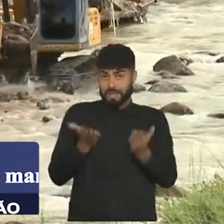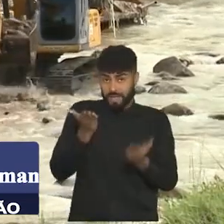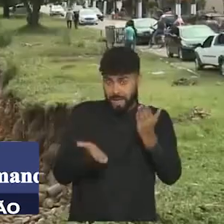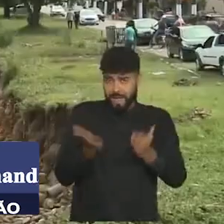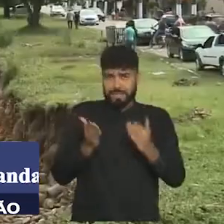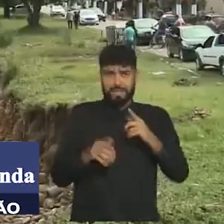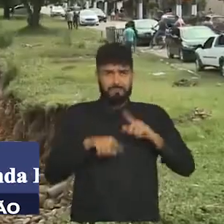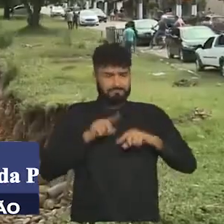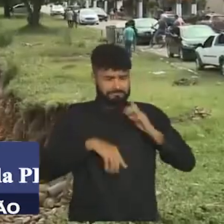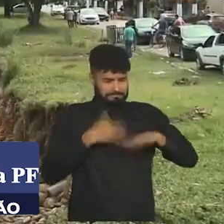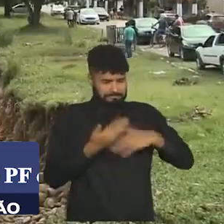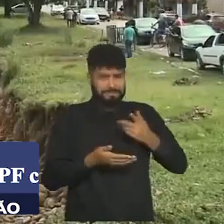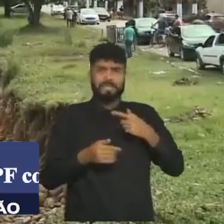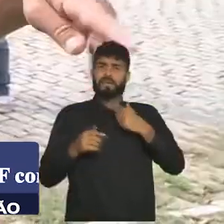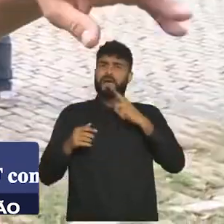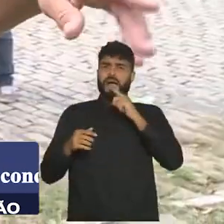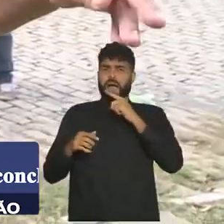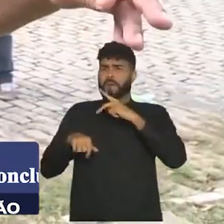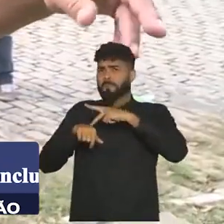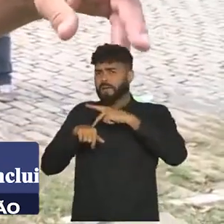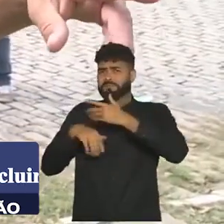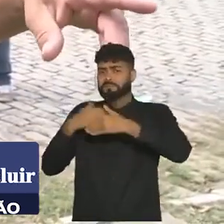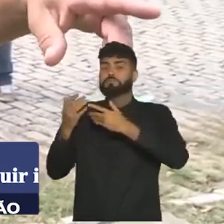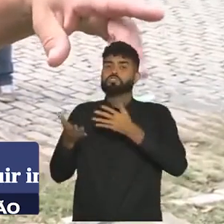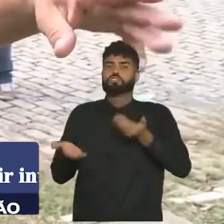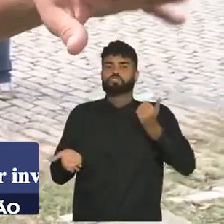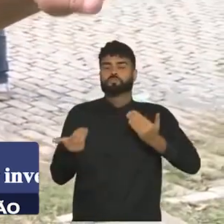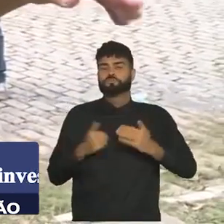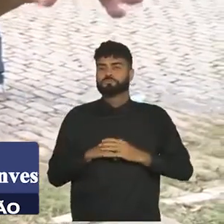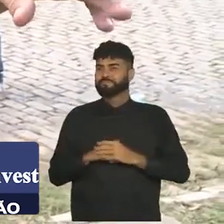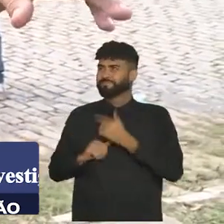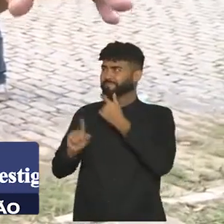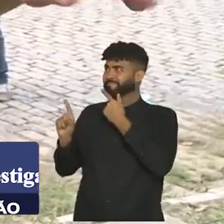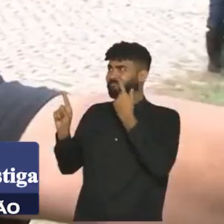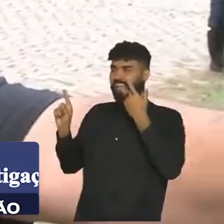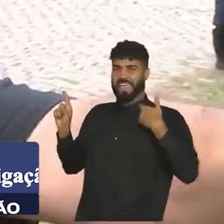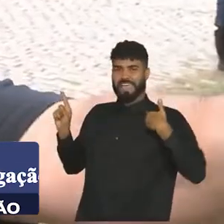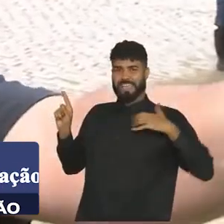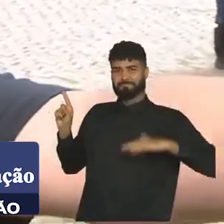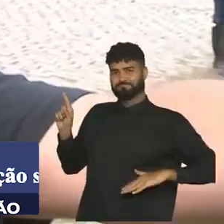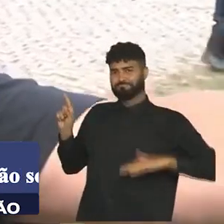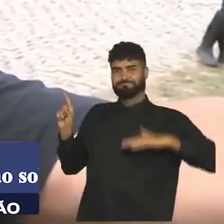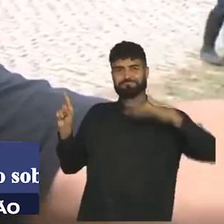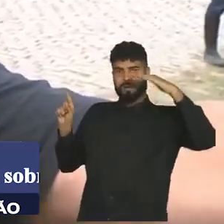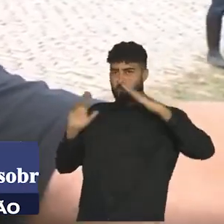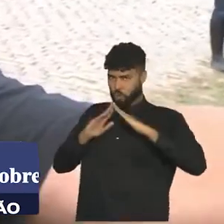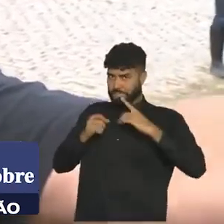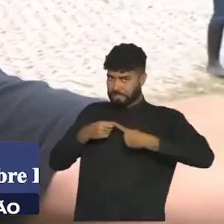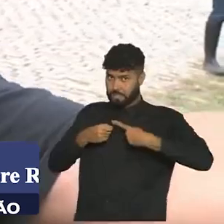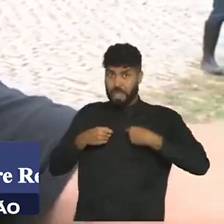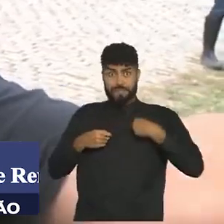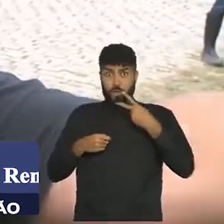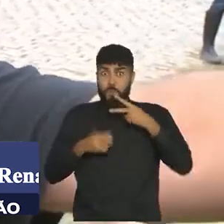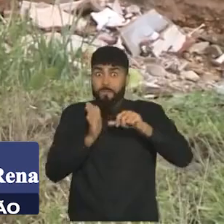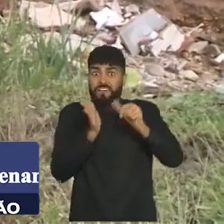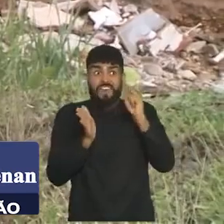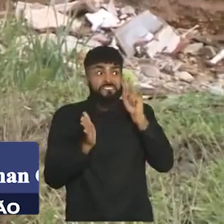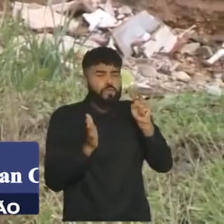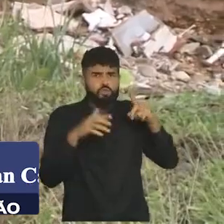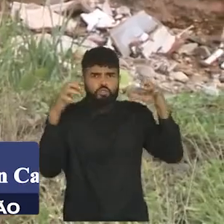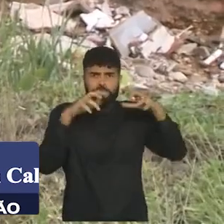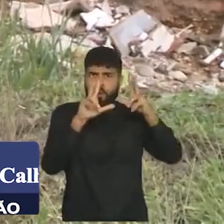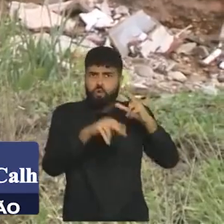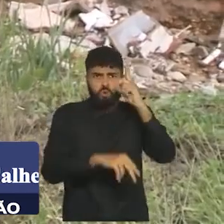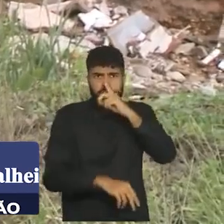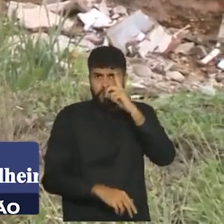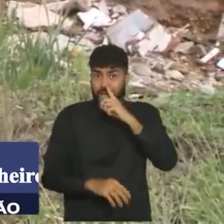critérios como renda per capita CAD único atualizado e reconhecimento da área afetada pela defesa civil os cartões serão entregues